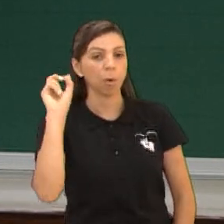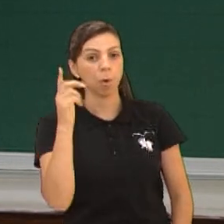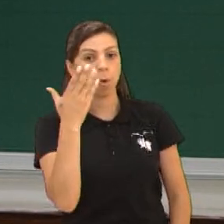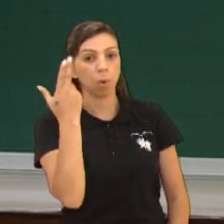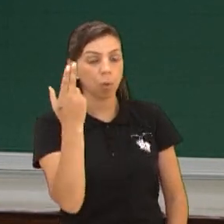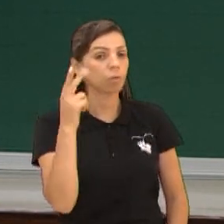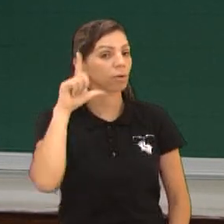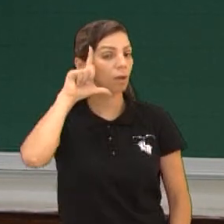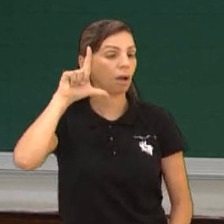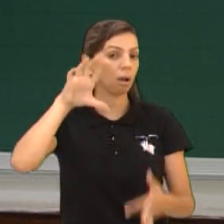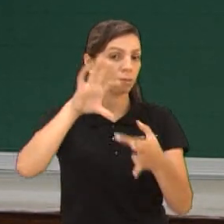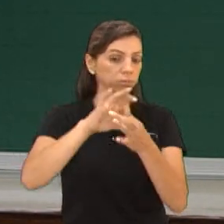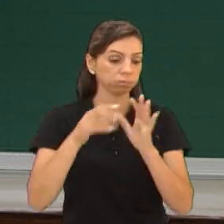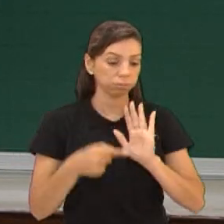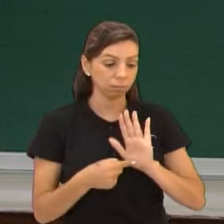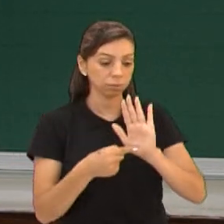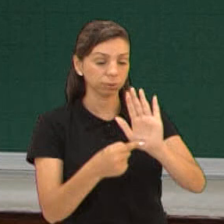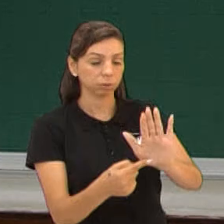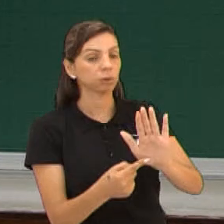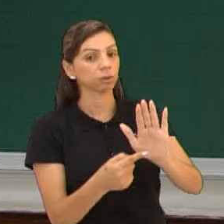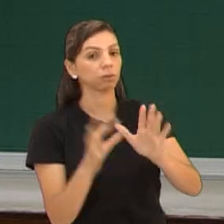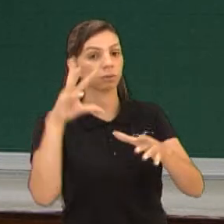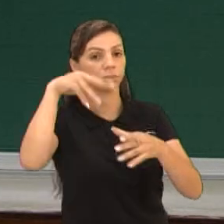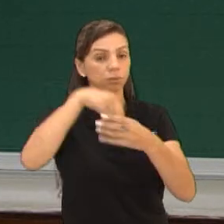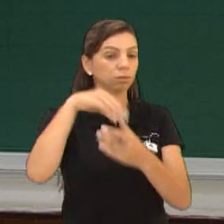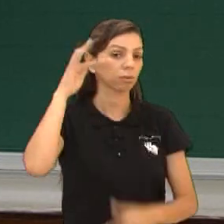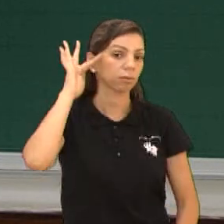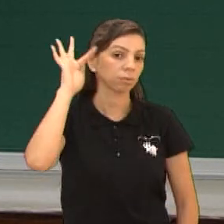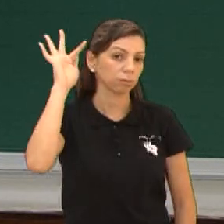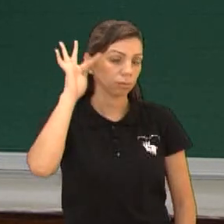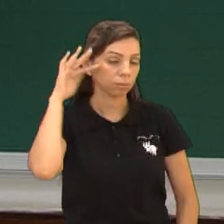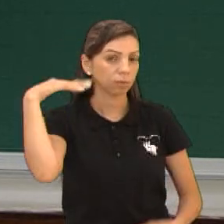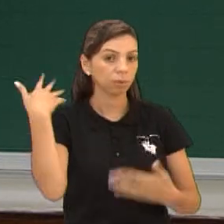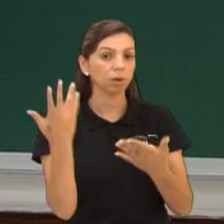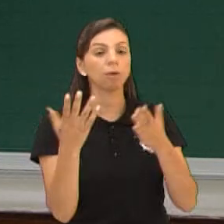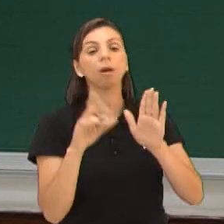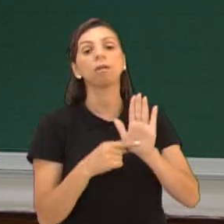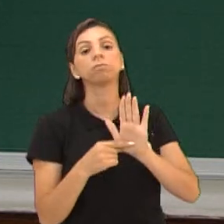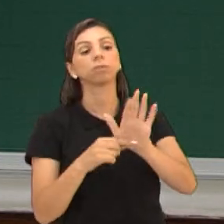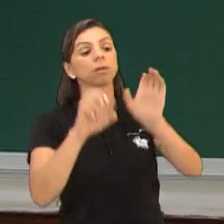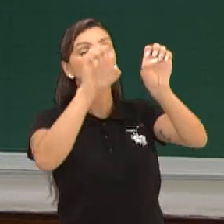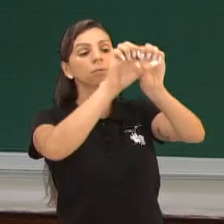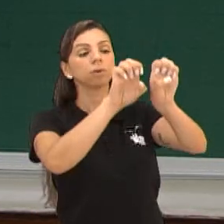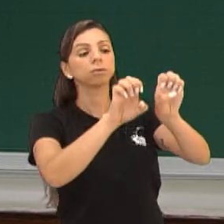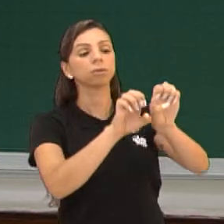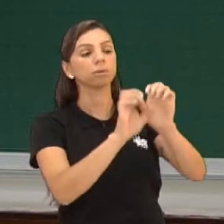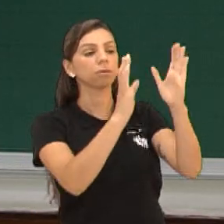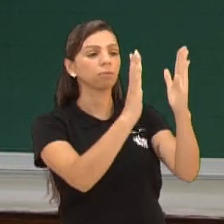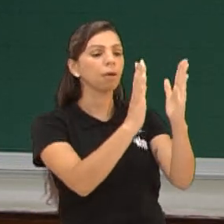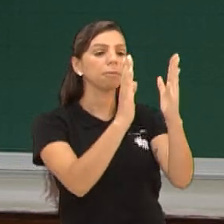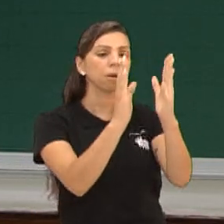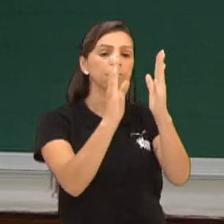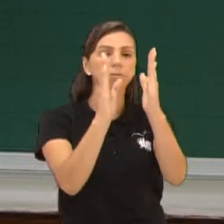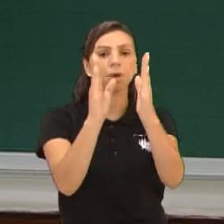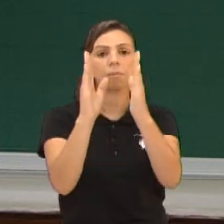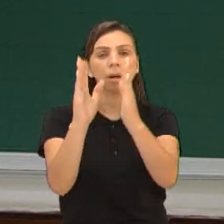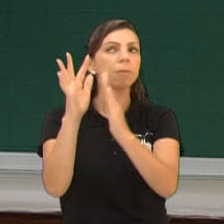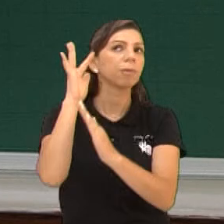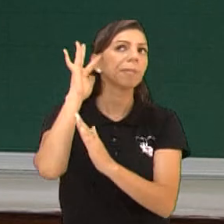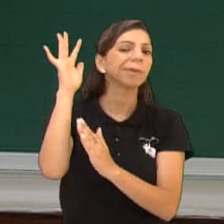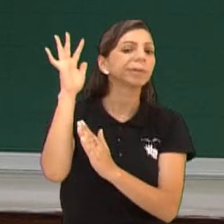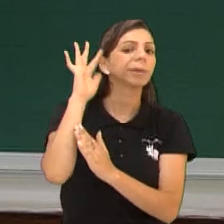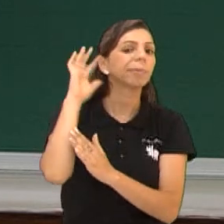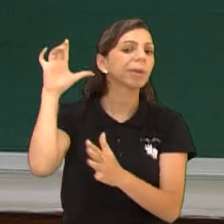apresenta para filosofia ela apresenta uma estrutura para que o pensamento o blocos seja bem ordenado